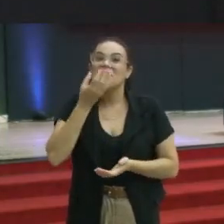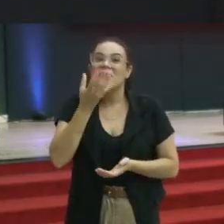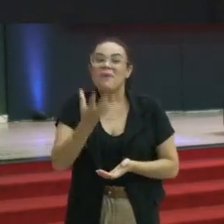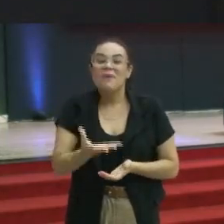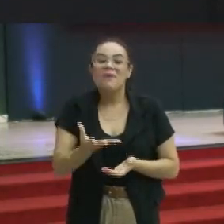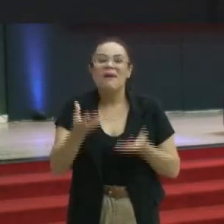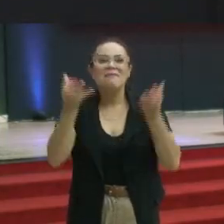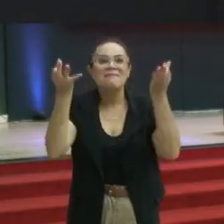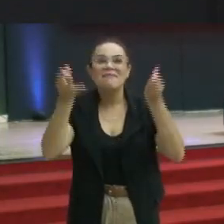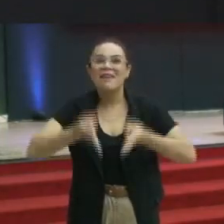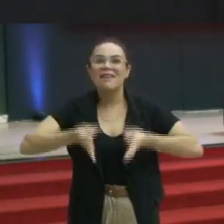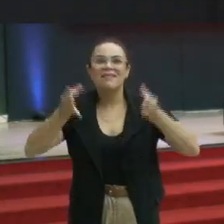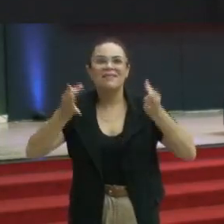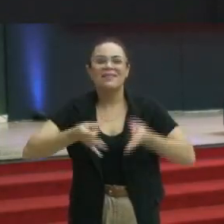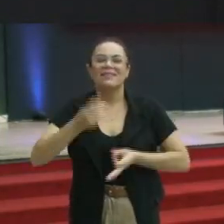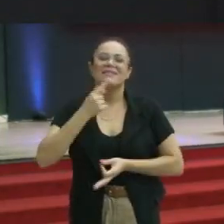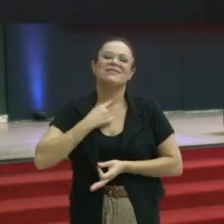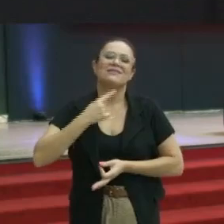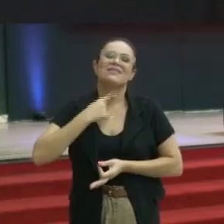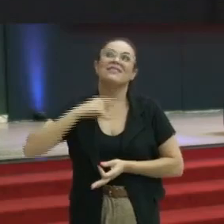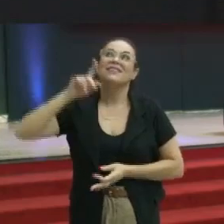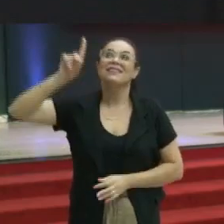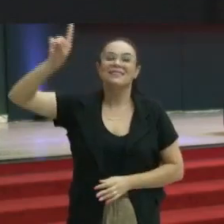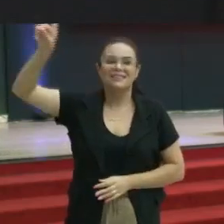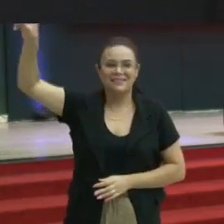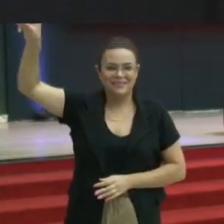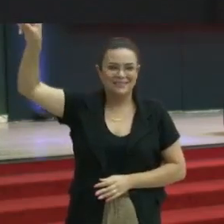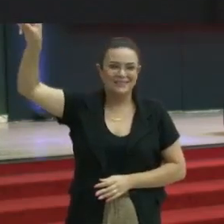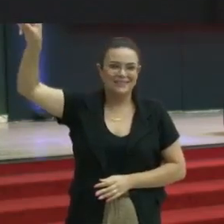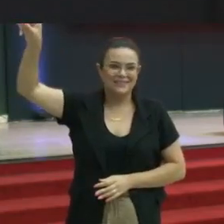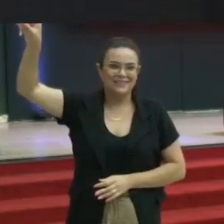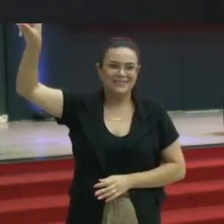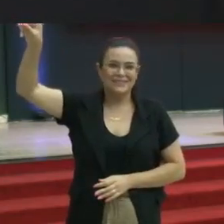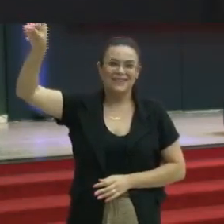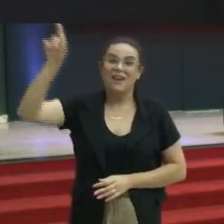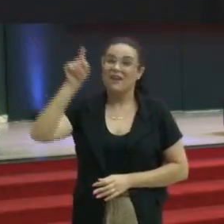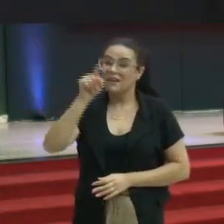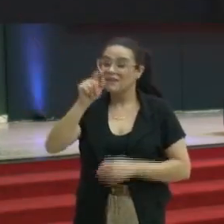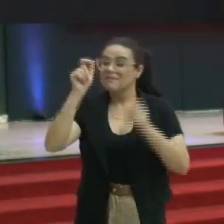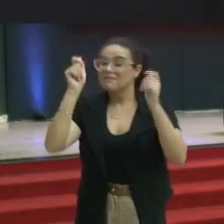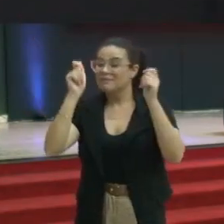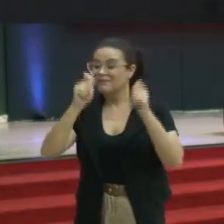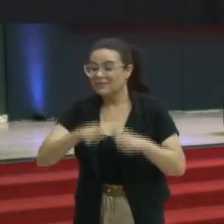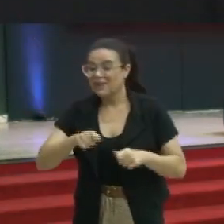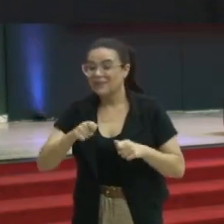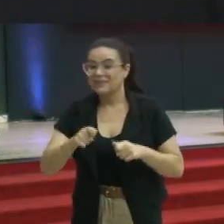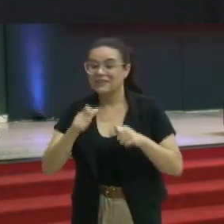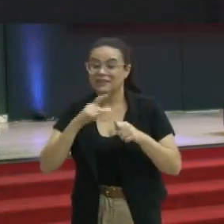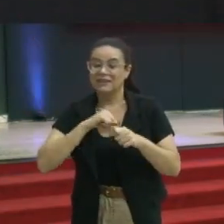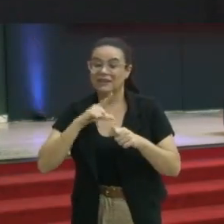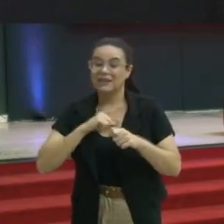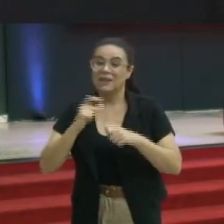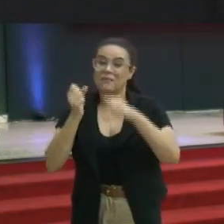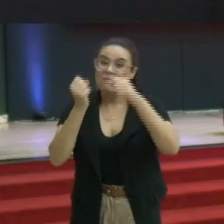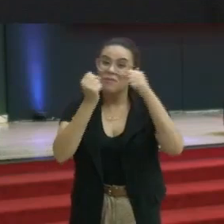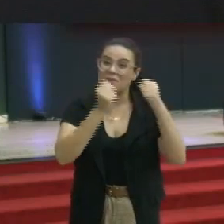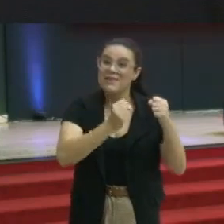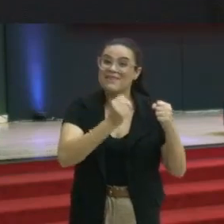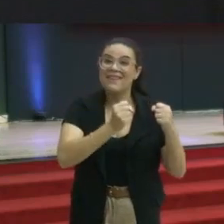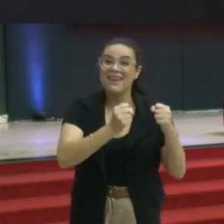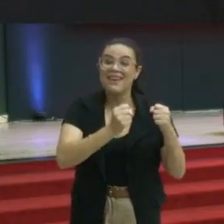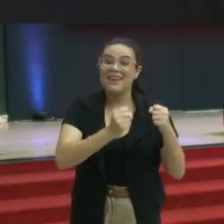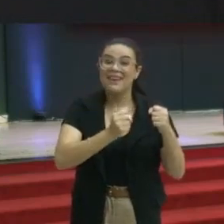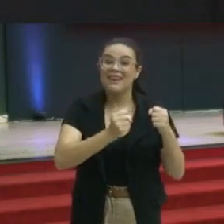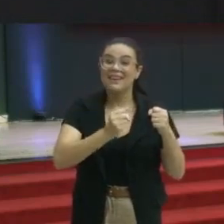perfeita vontade de Deus. Você pode ter esse poder à sua disposição. Você